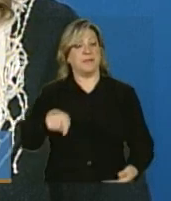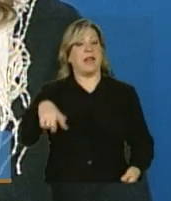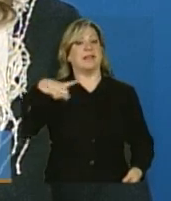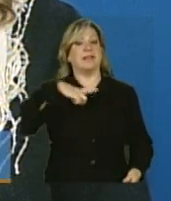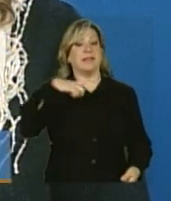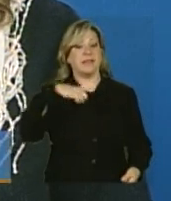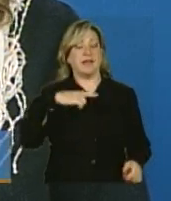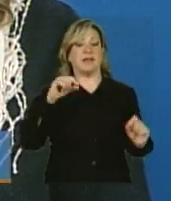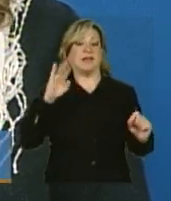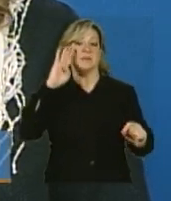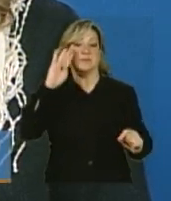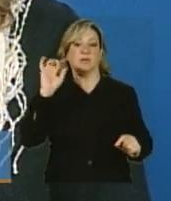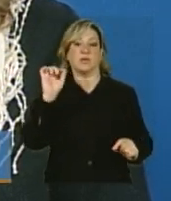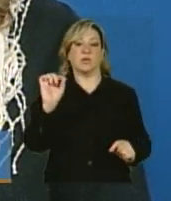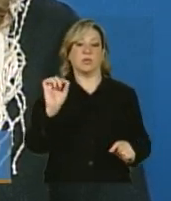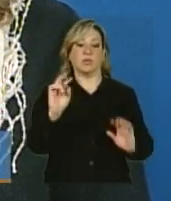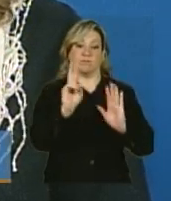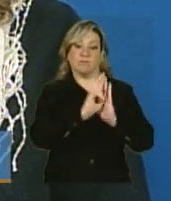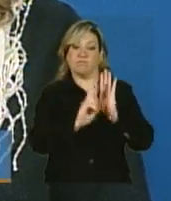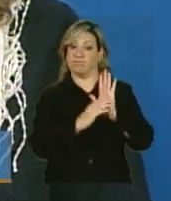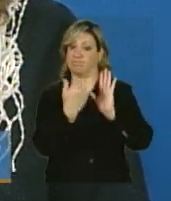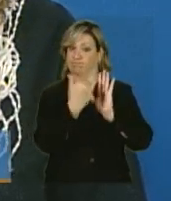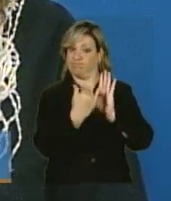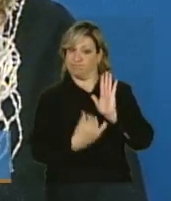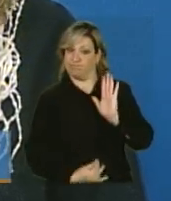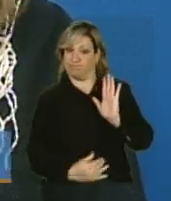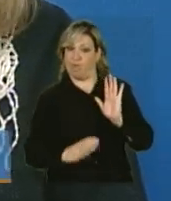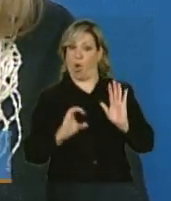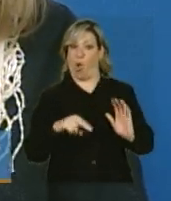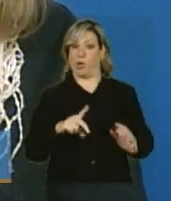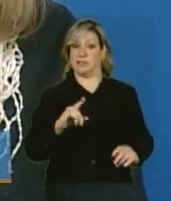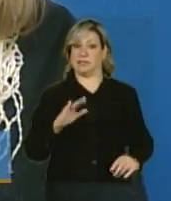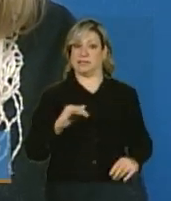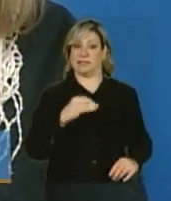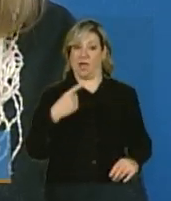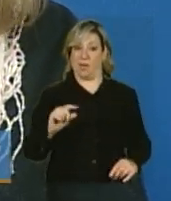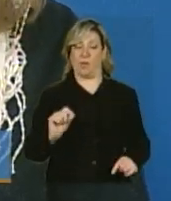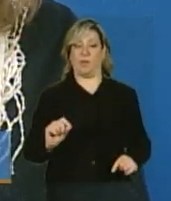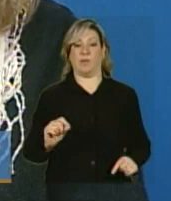seus pilares as condicionalidades, que ele esteja, por exemplo,